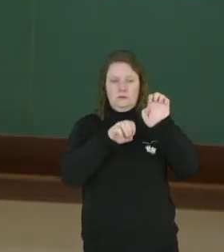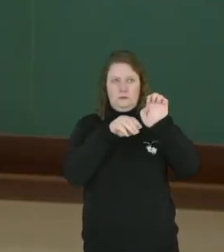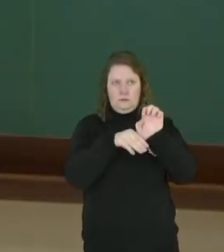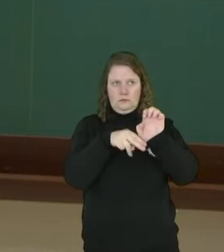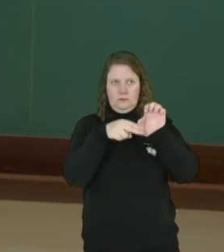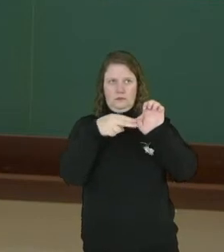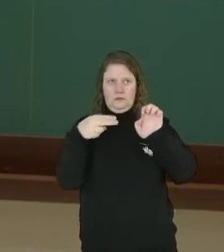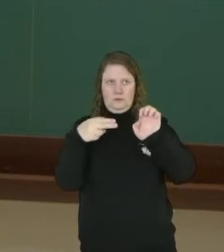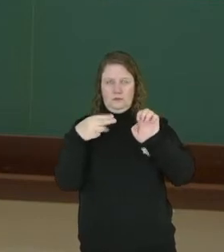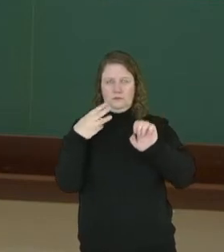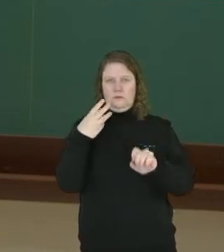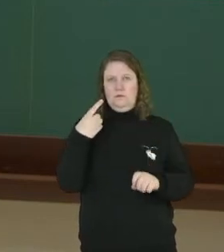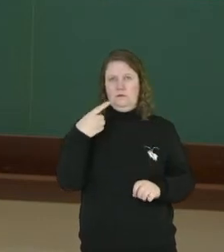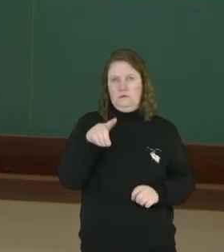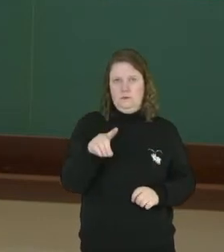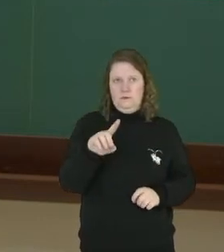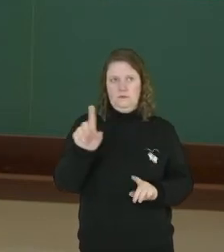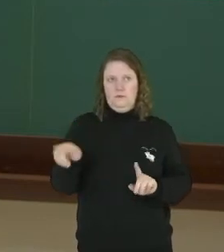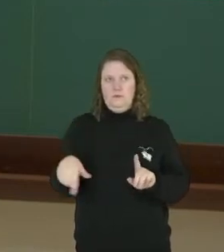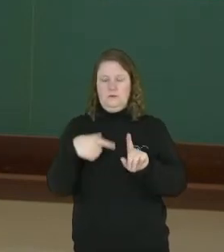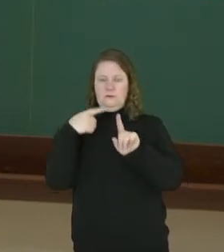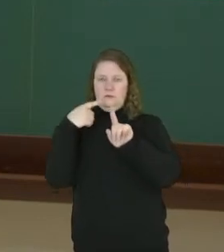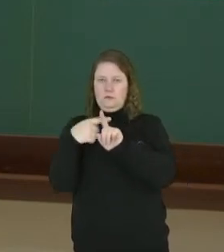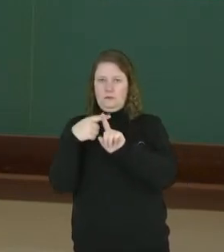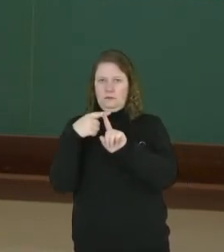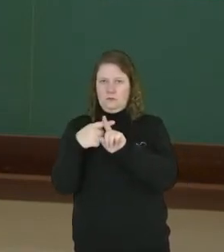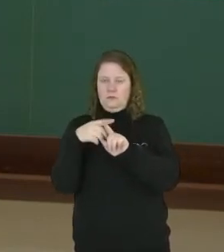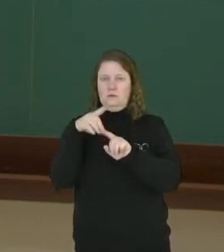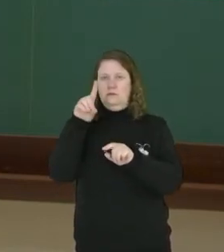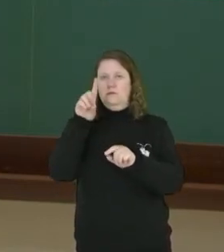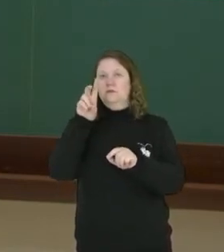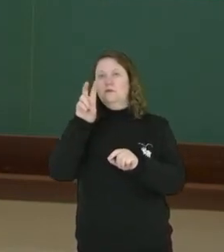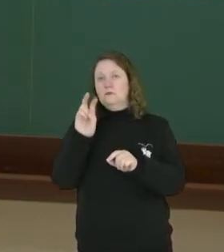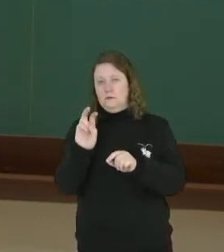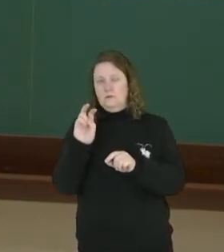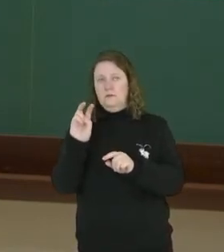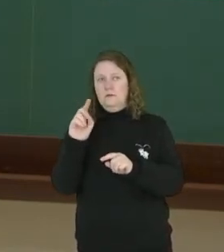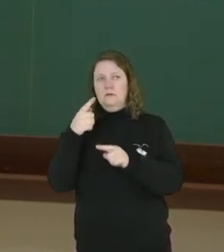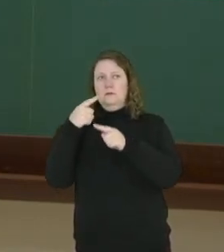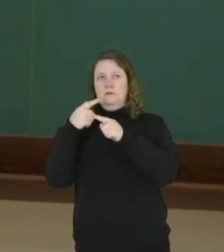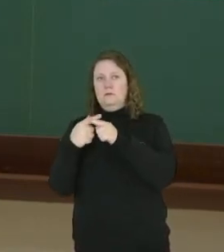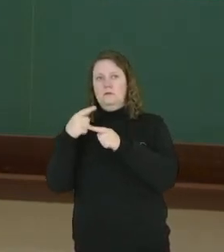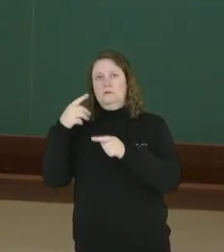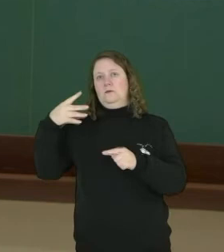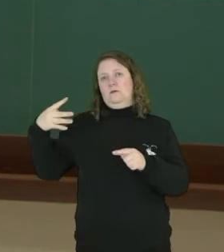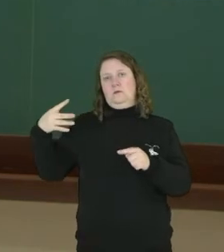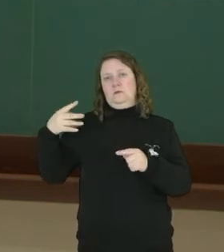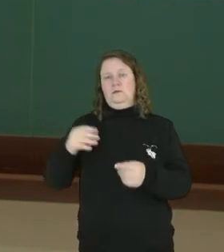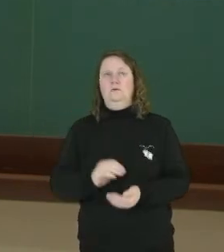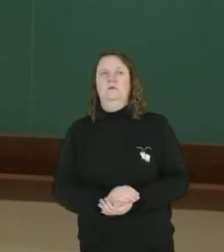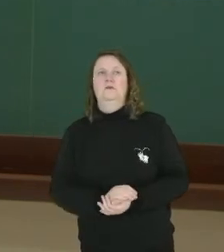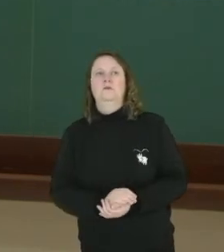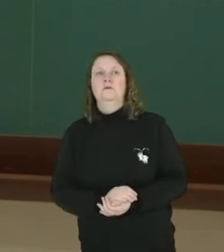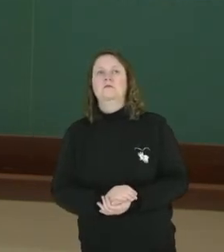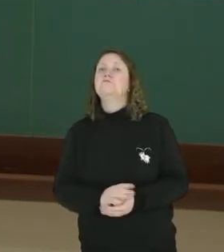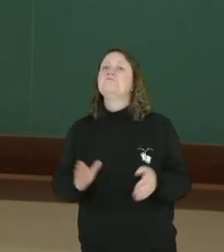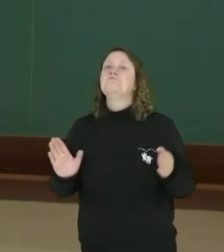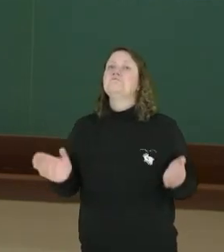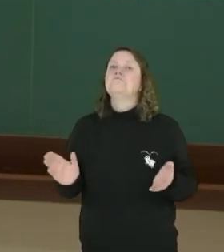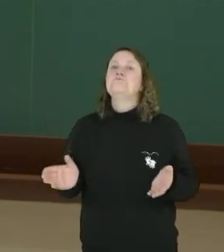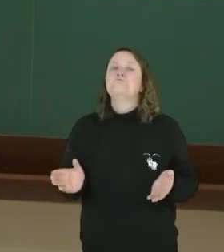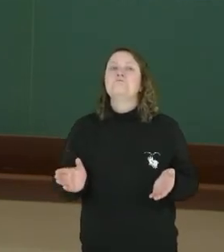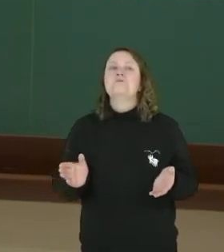a 3.000, certo? Que é o produto do 30 vezes 10 vezes 10, mais 15 vezes 4. E de onde sai esse 15